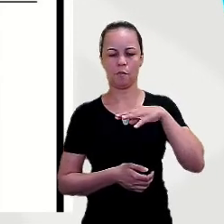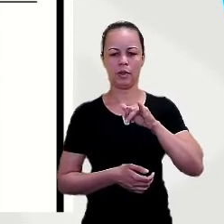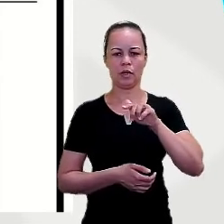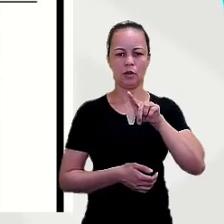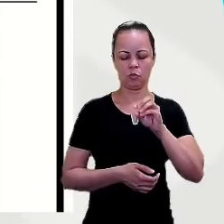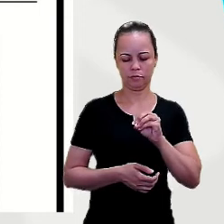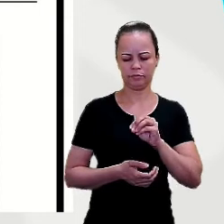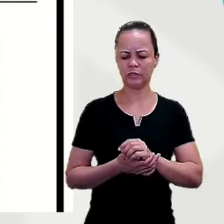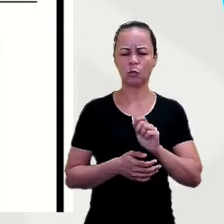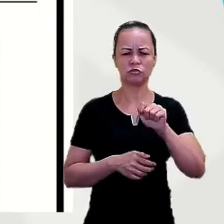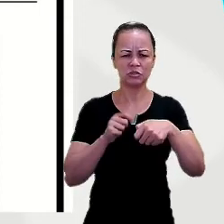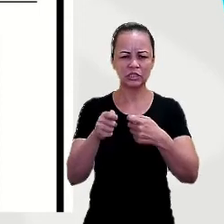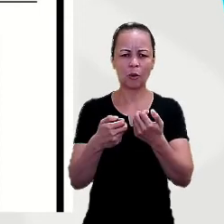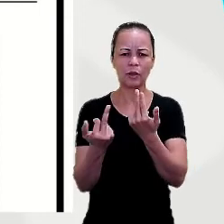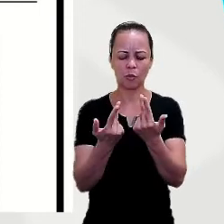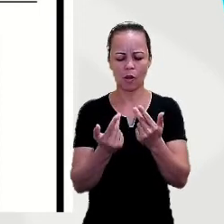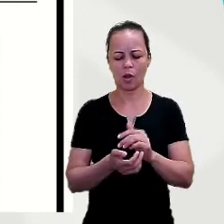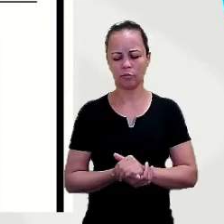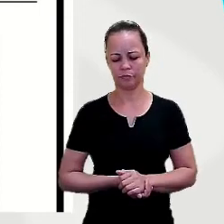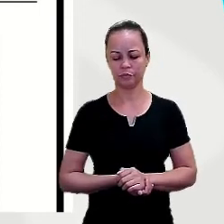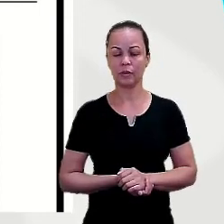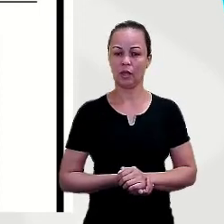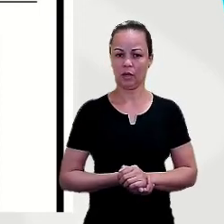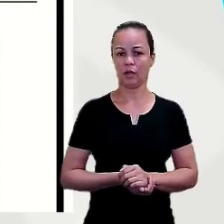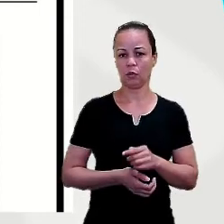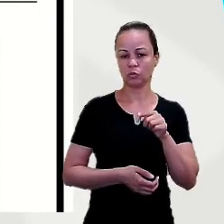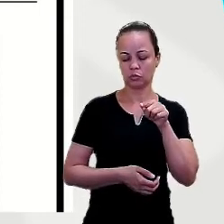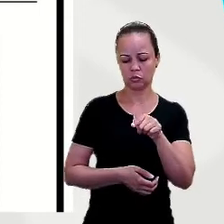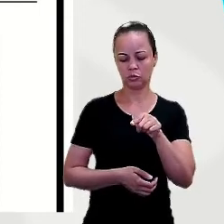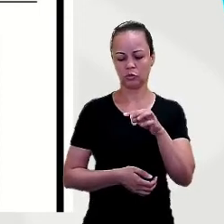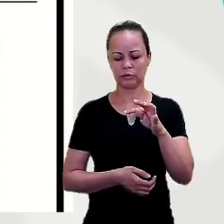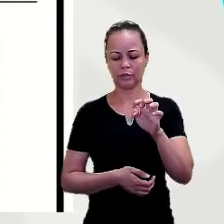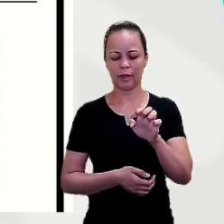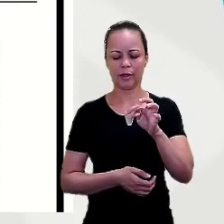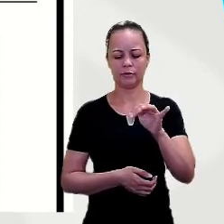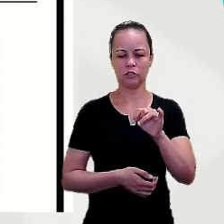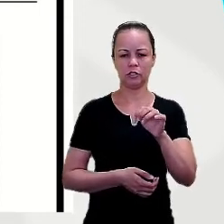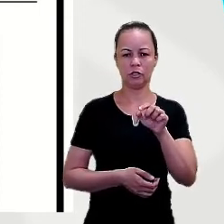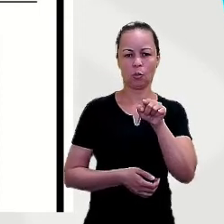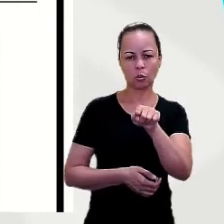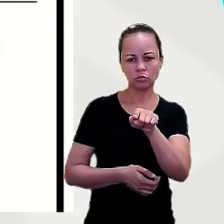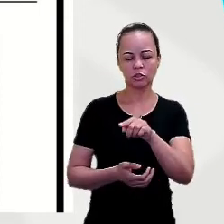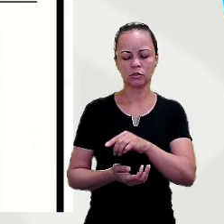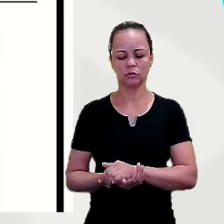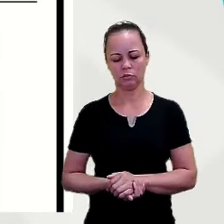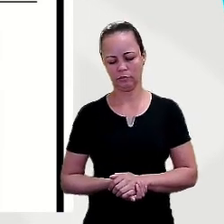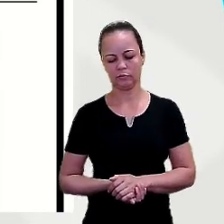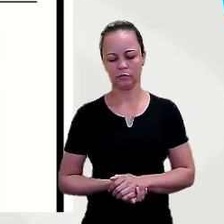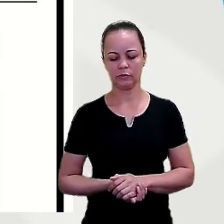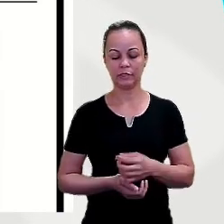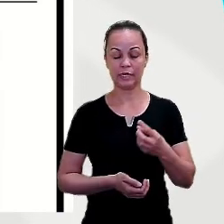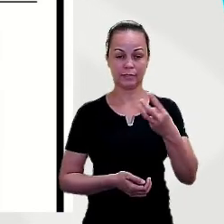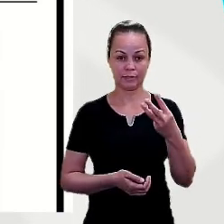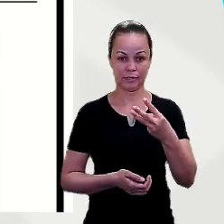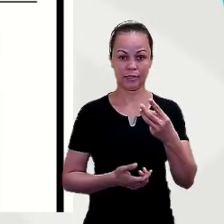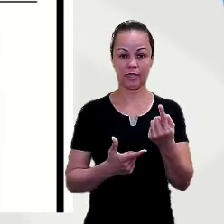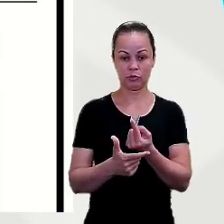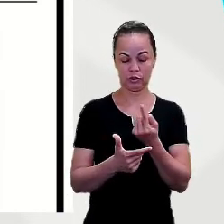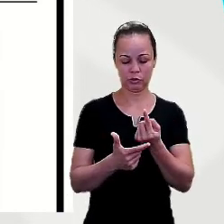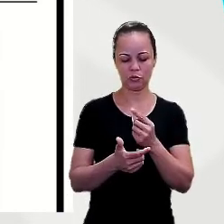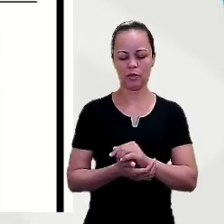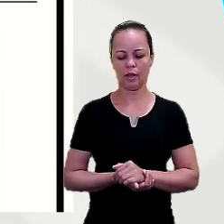pessoa do singular, te, ti, contigo. Terceira pessoa do singular, temos sé,